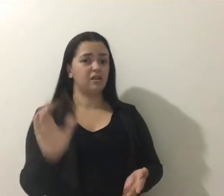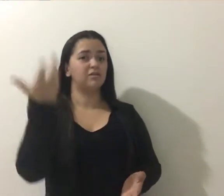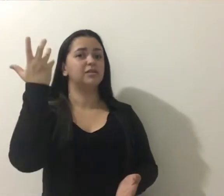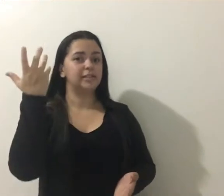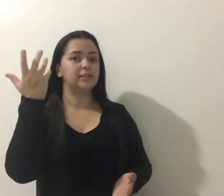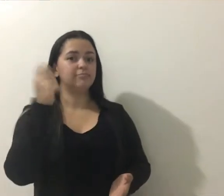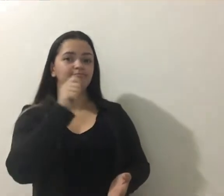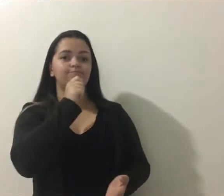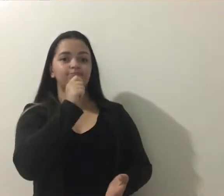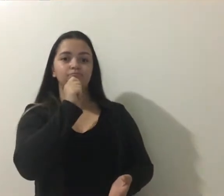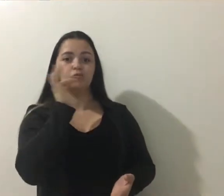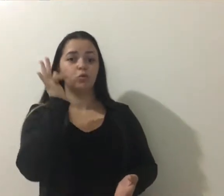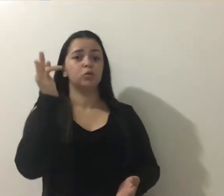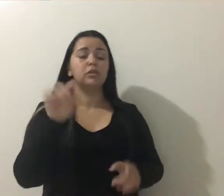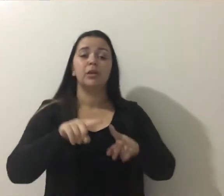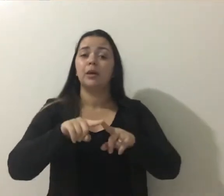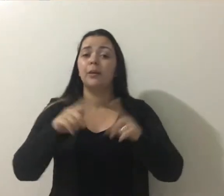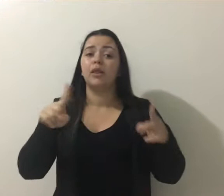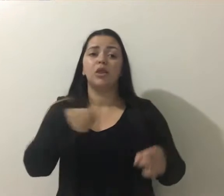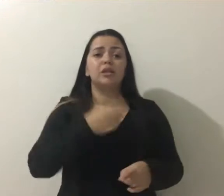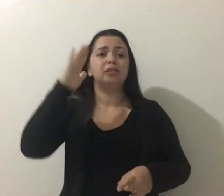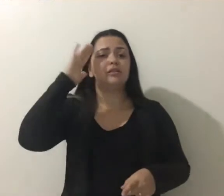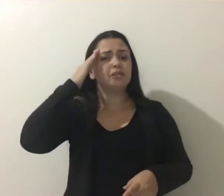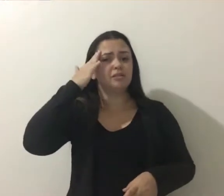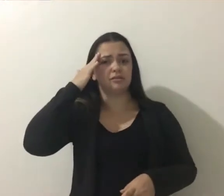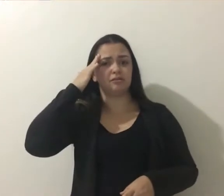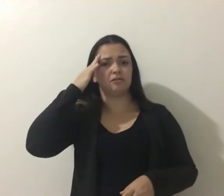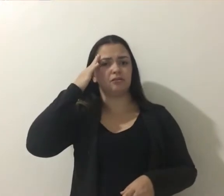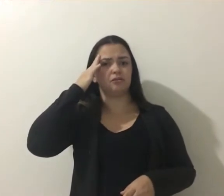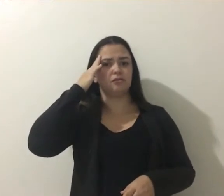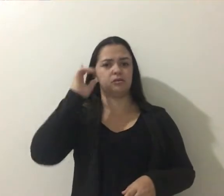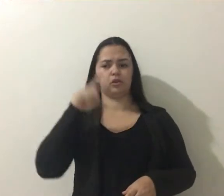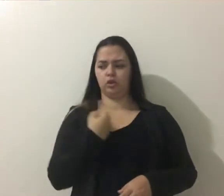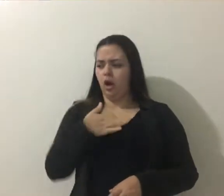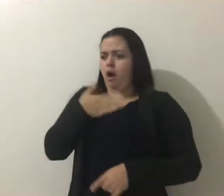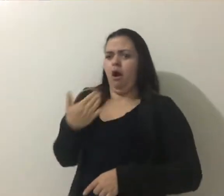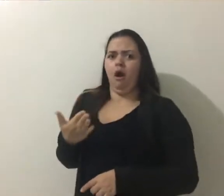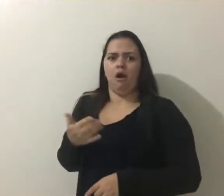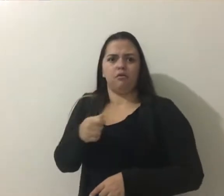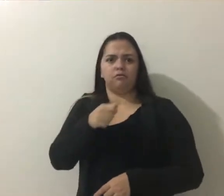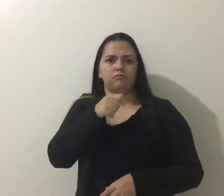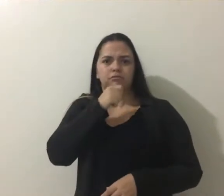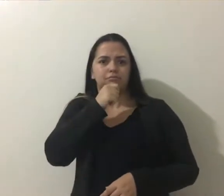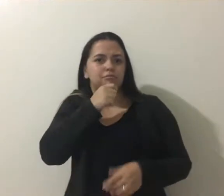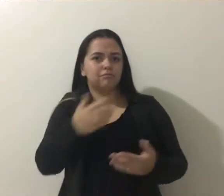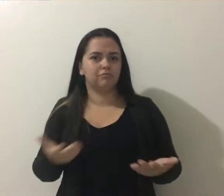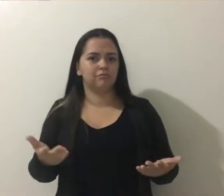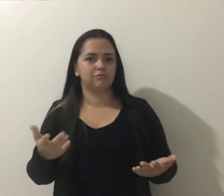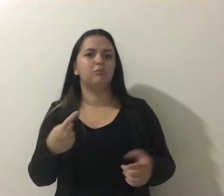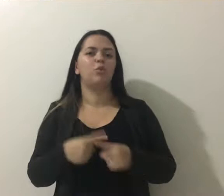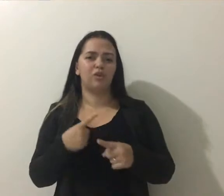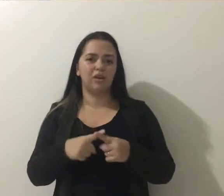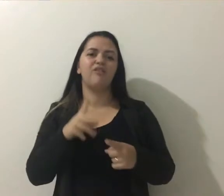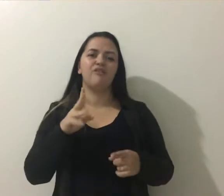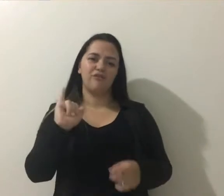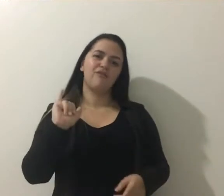precisamos entender isso, para que nós não sejamos pegos de surpresa, para que a gente não seja surpreendido com esses acontecimentos